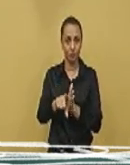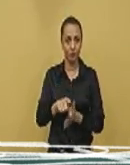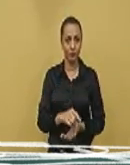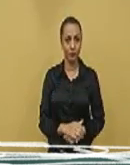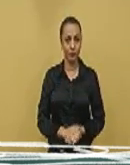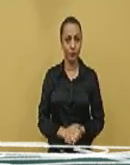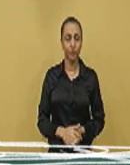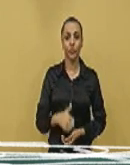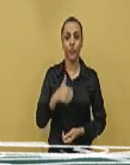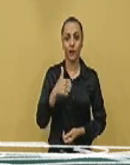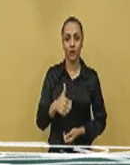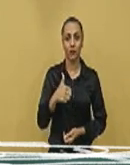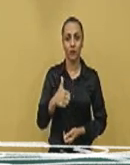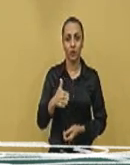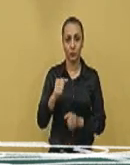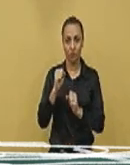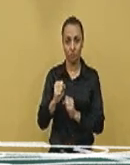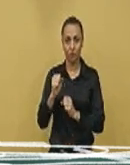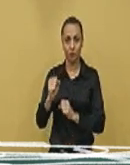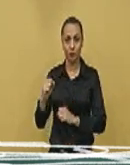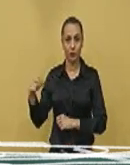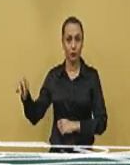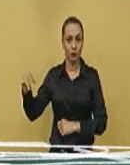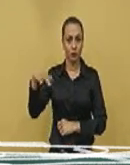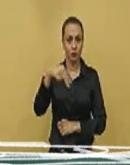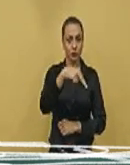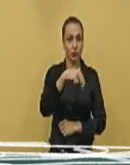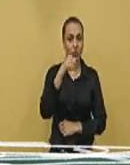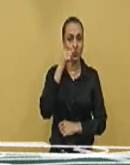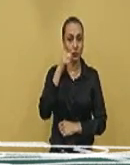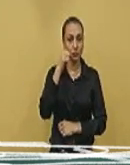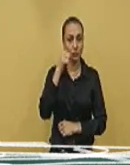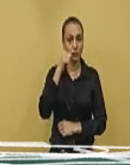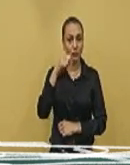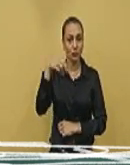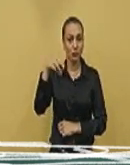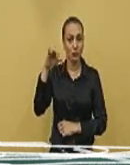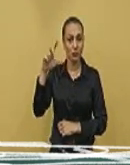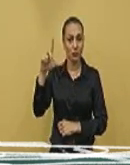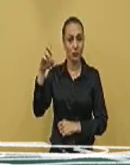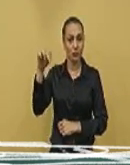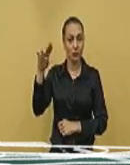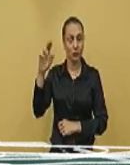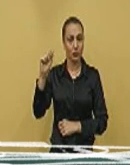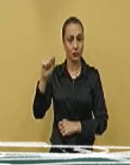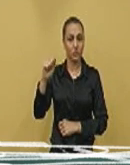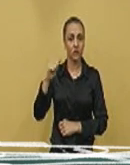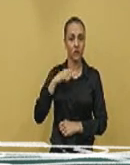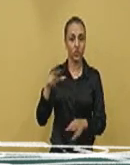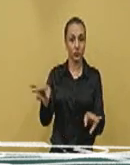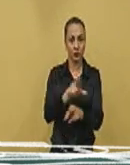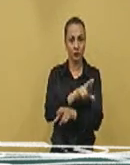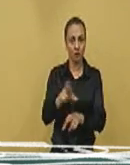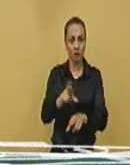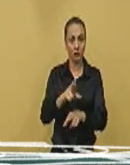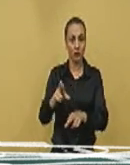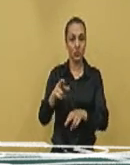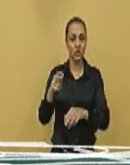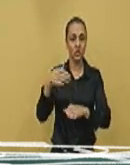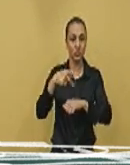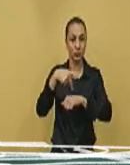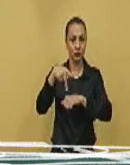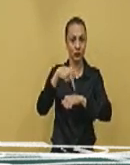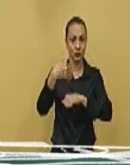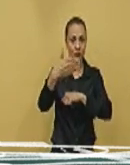O primeiro, então, que pode se dirigir é a discente Milena, do curso de Relações Internacionais.